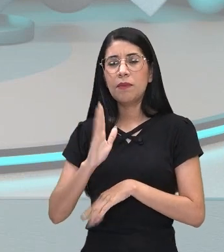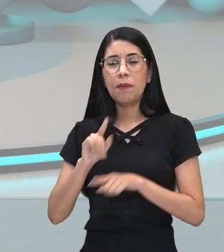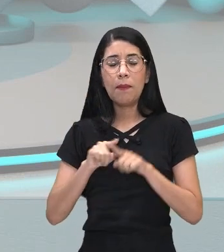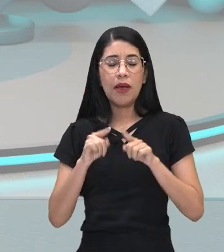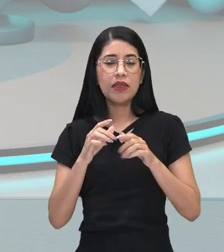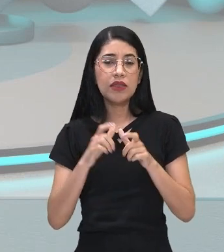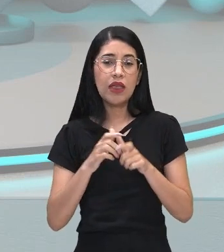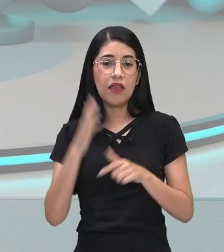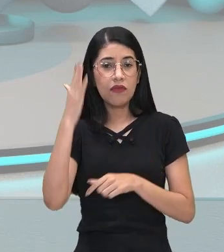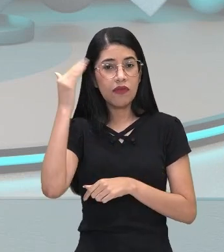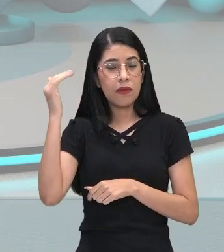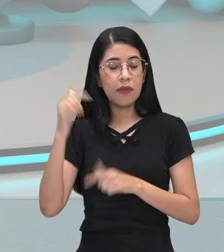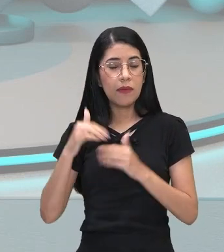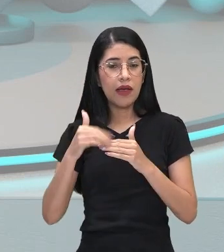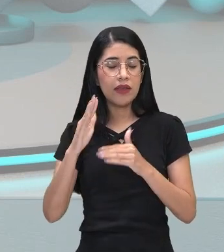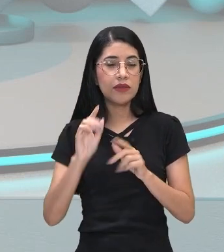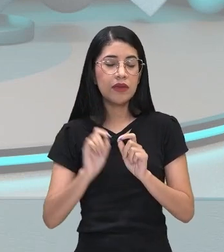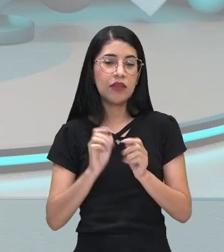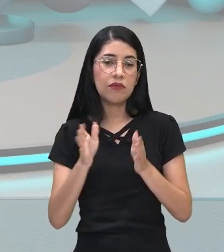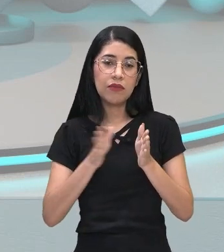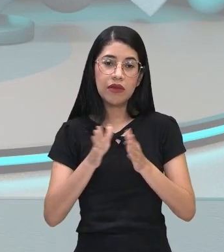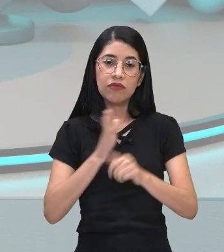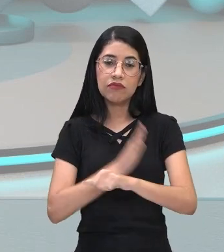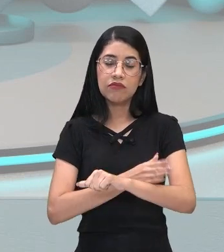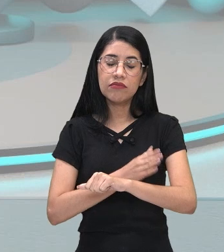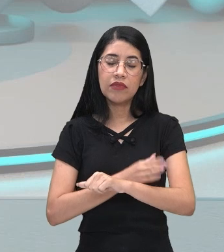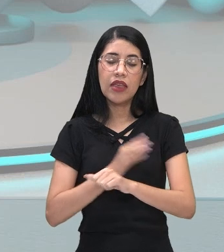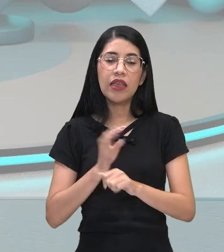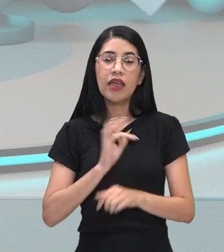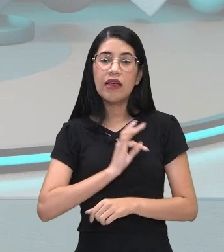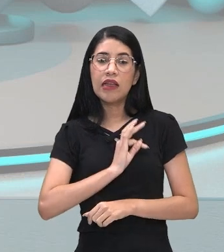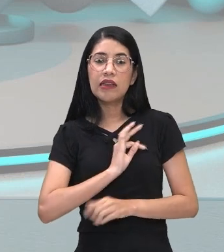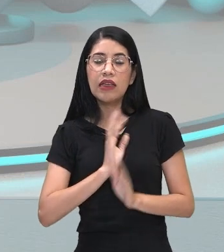popularizada somente nesse período, quando sua técnica se